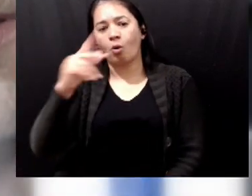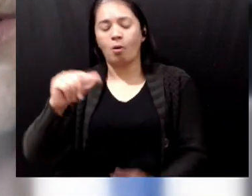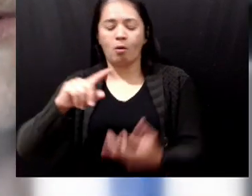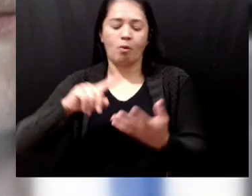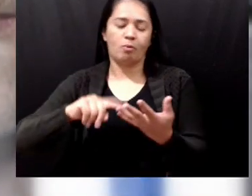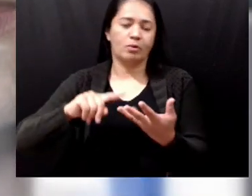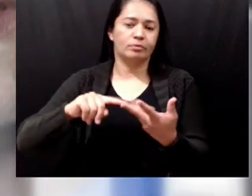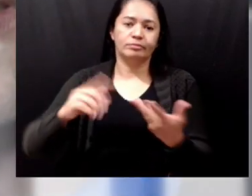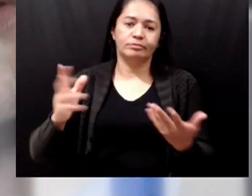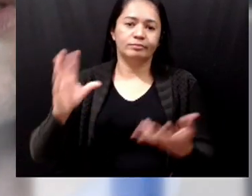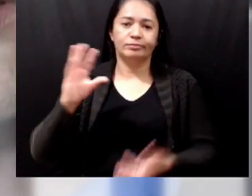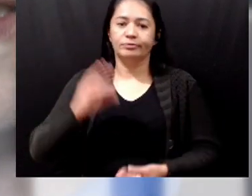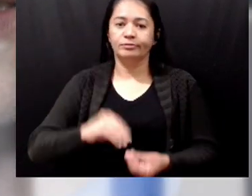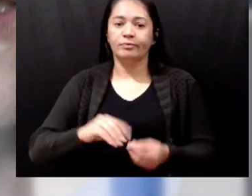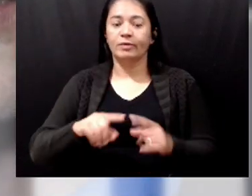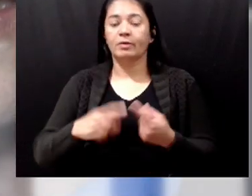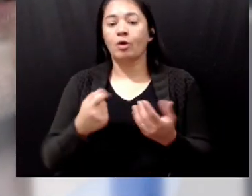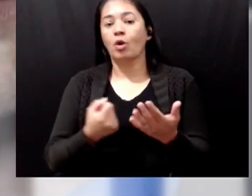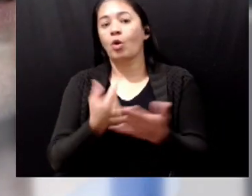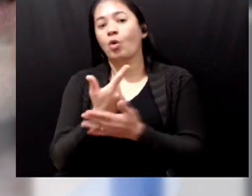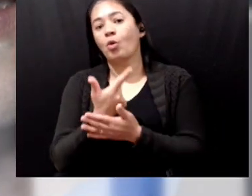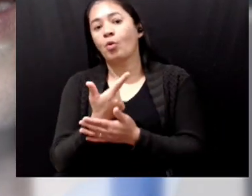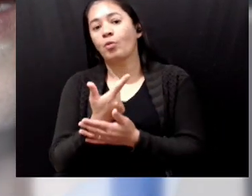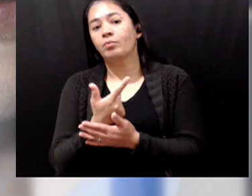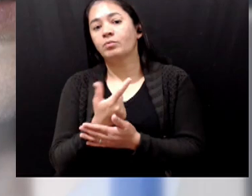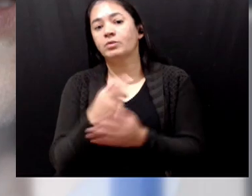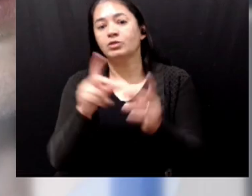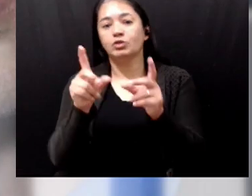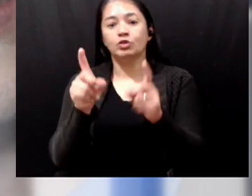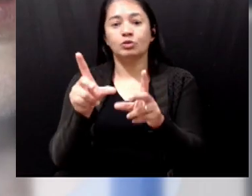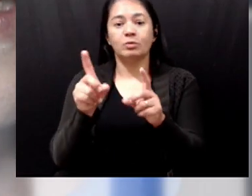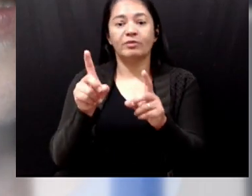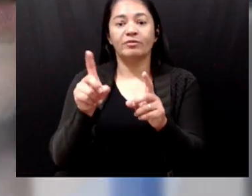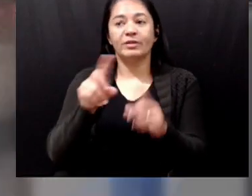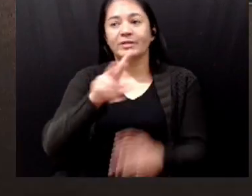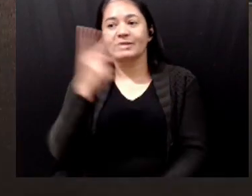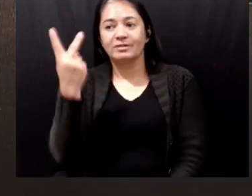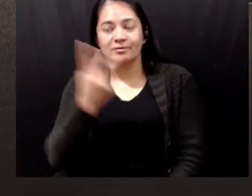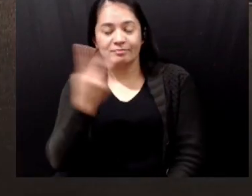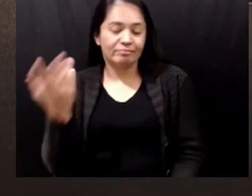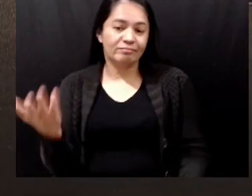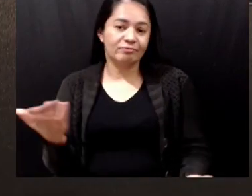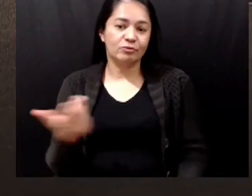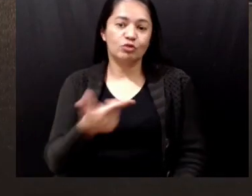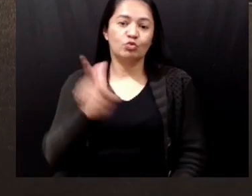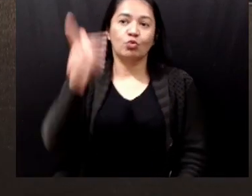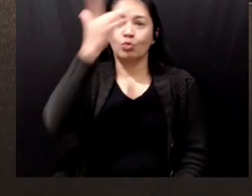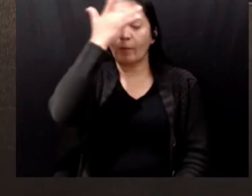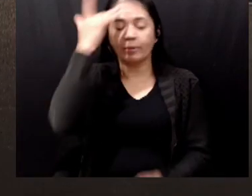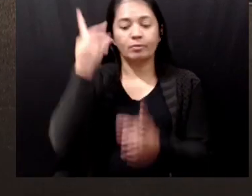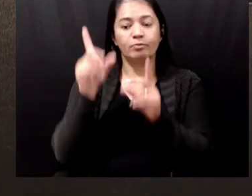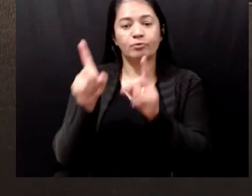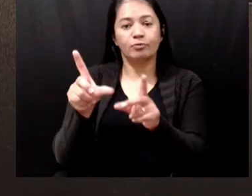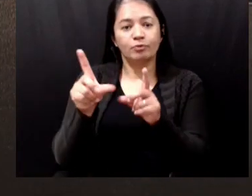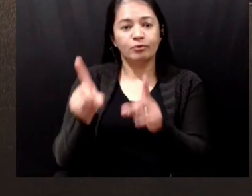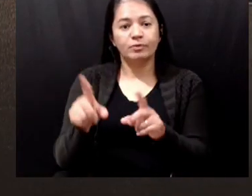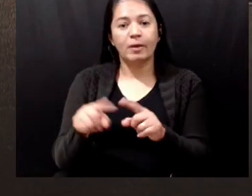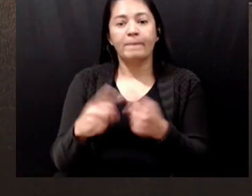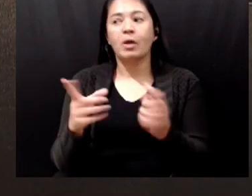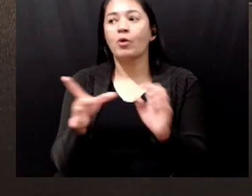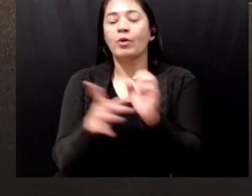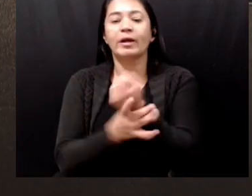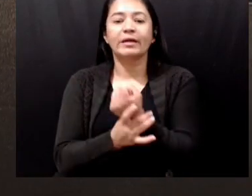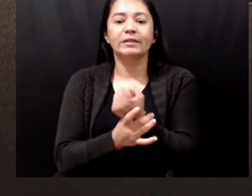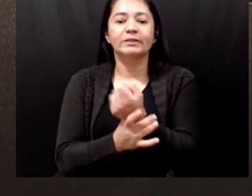você está comprando de uma venda secundária a gente chama, né? Então de outra pessoa lá no outro lado. O que garante que essa pessoa entrega para mim esse